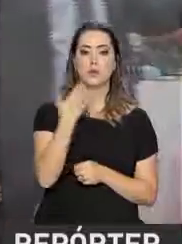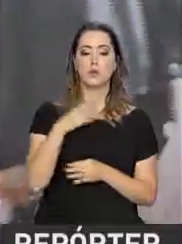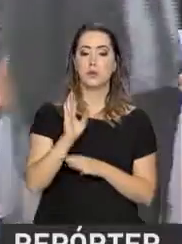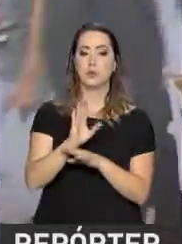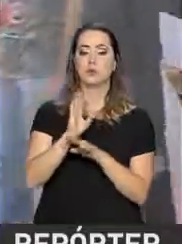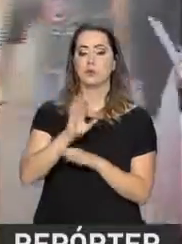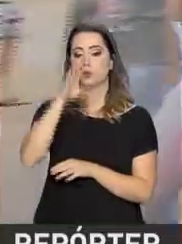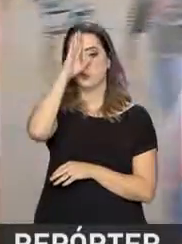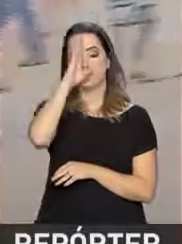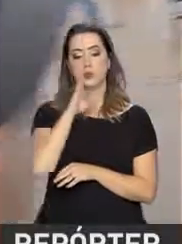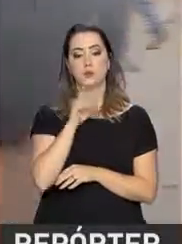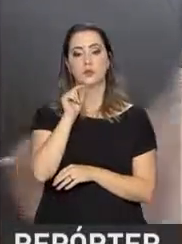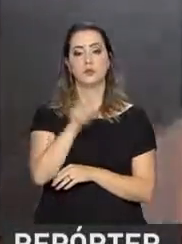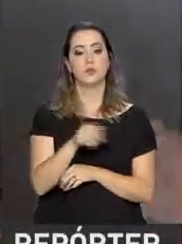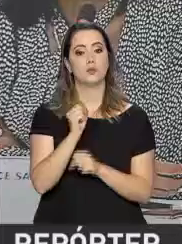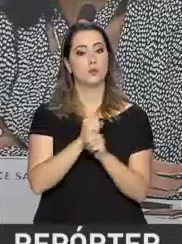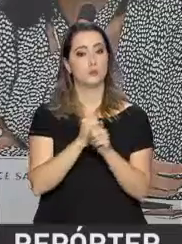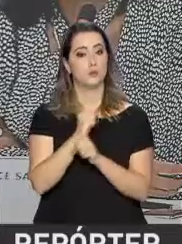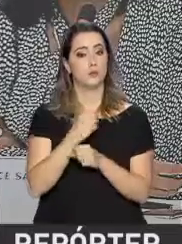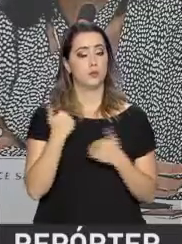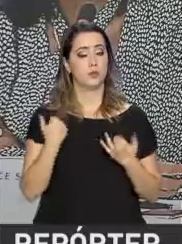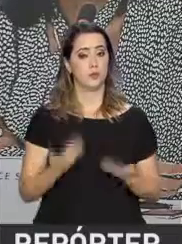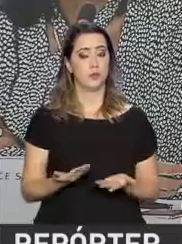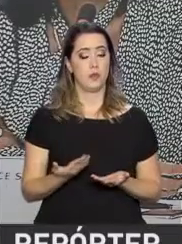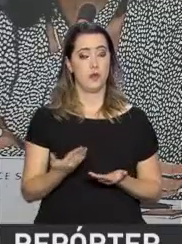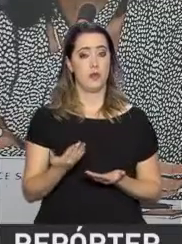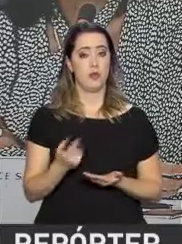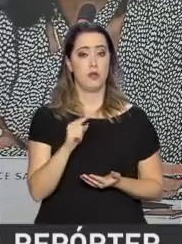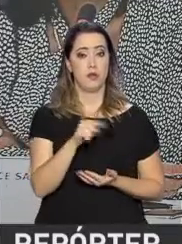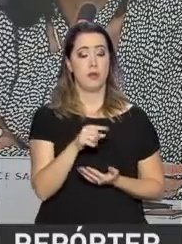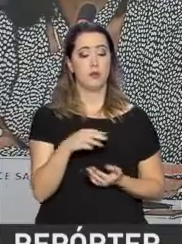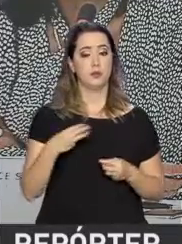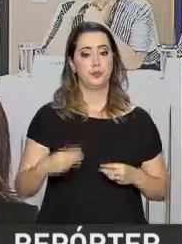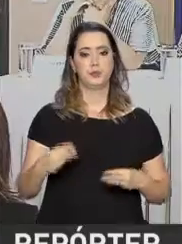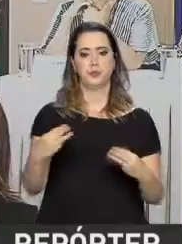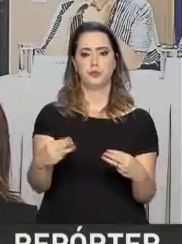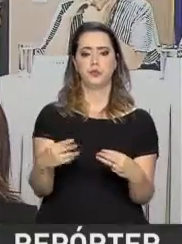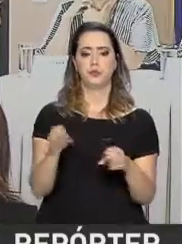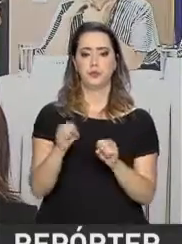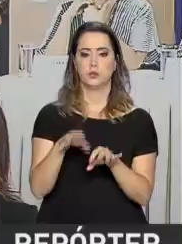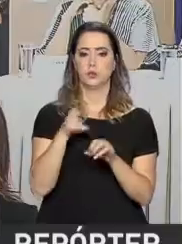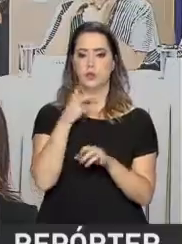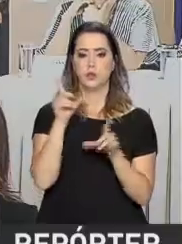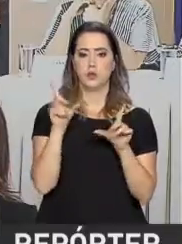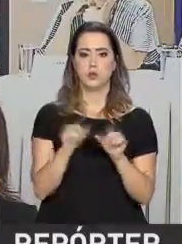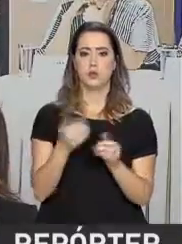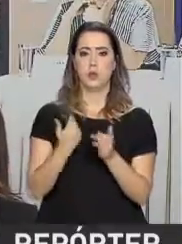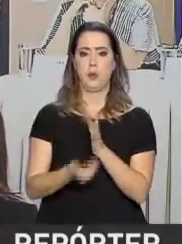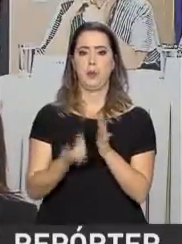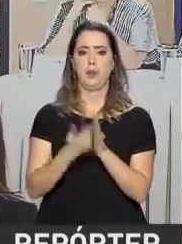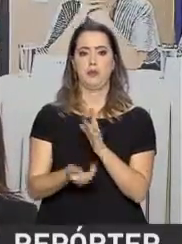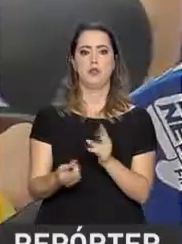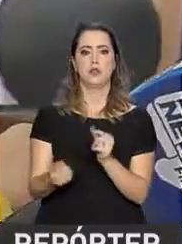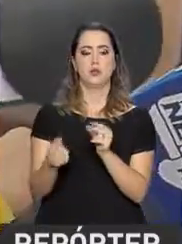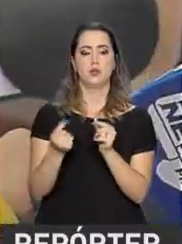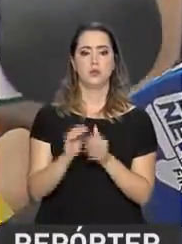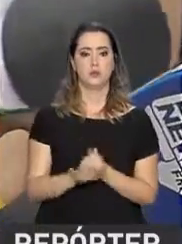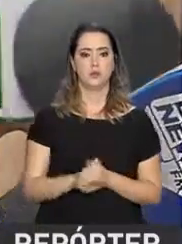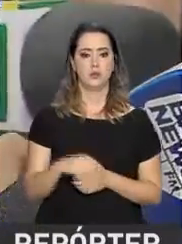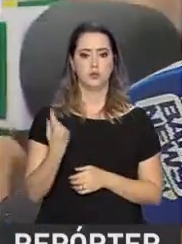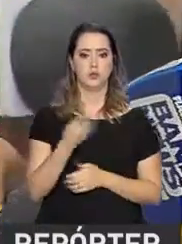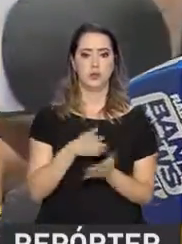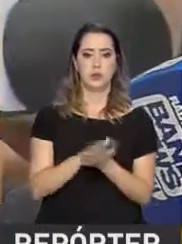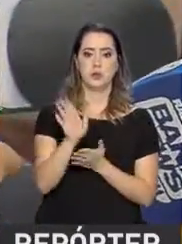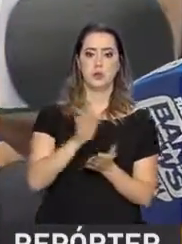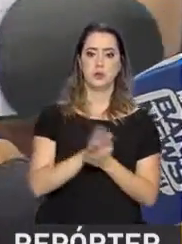beneficiados com a gratuidade para o ministério da educação essa ação ajuda a diminuir o desperdício de dinheiro nós imprimimos